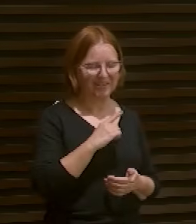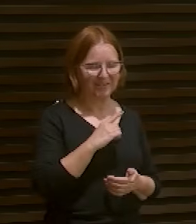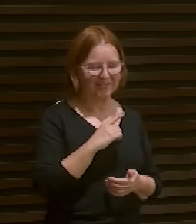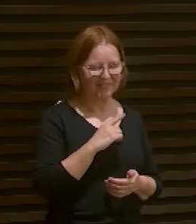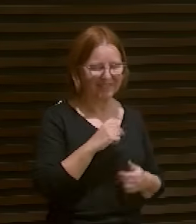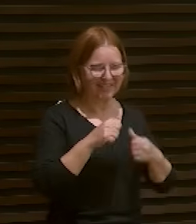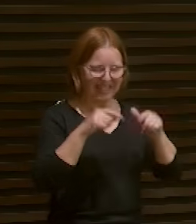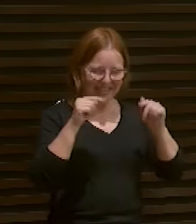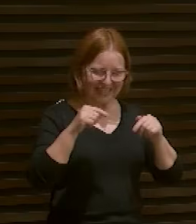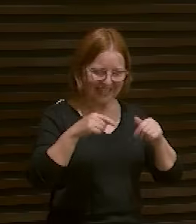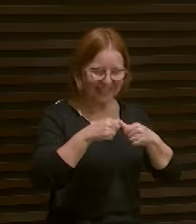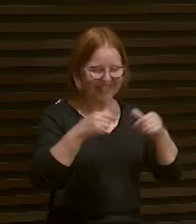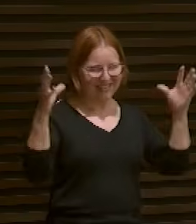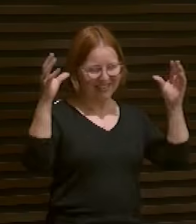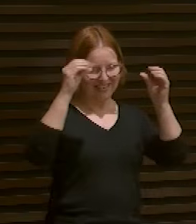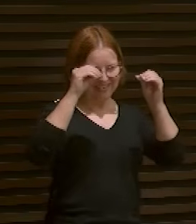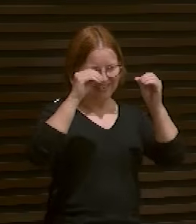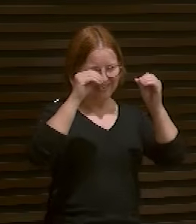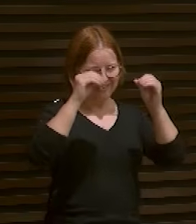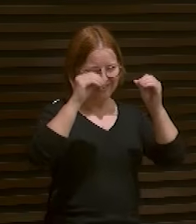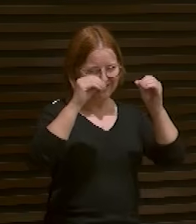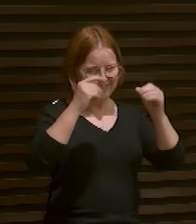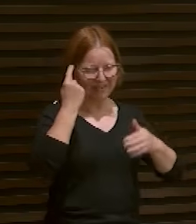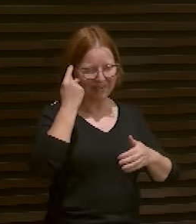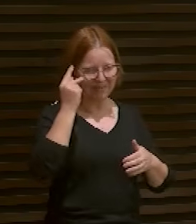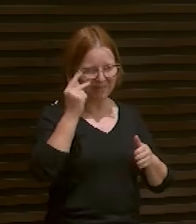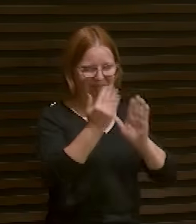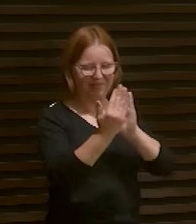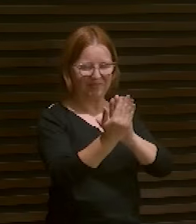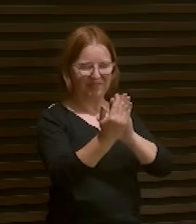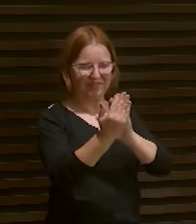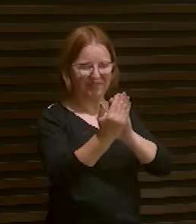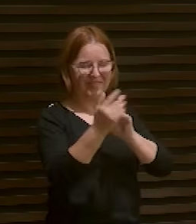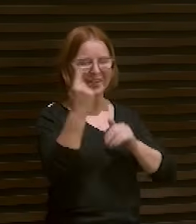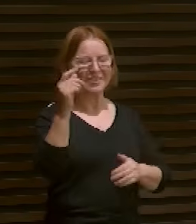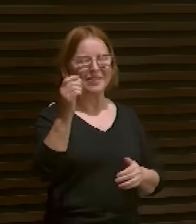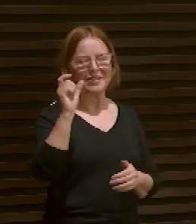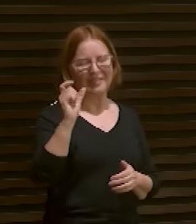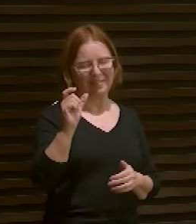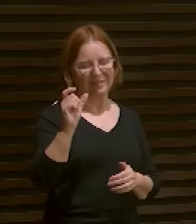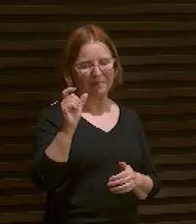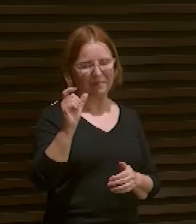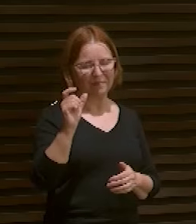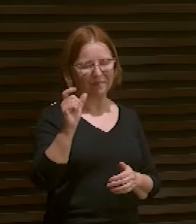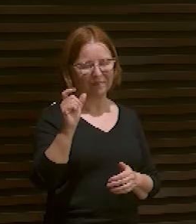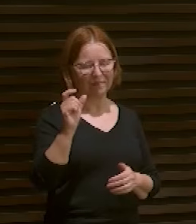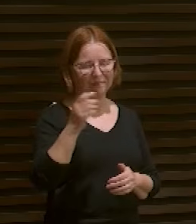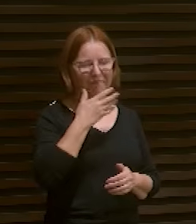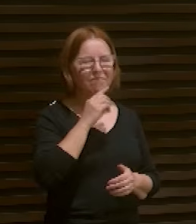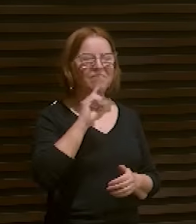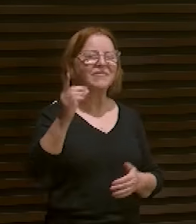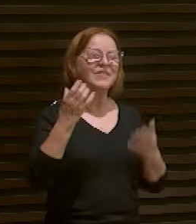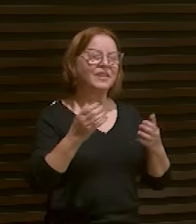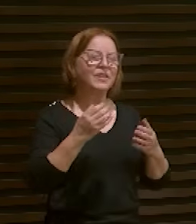de estarmos aqui nessa noite, para sermos confrontados, Pai, pela Tua palavra. Pai, nós